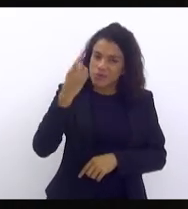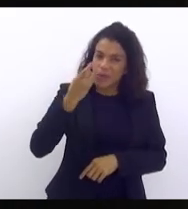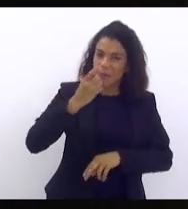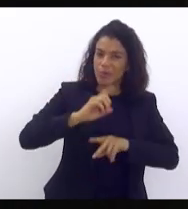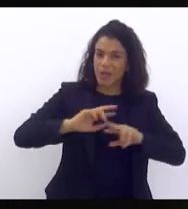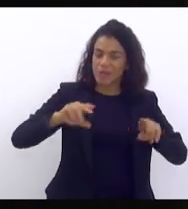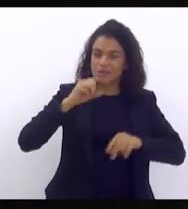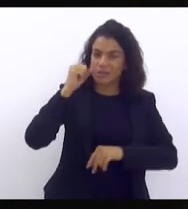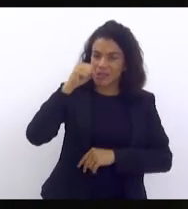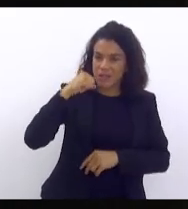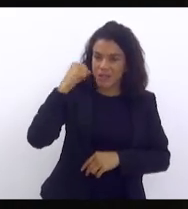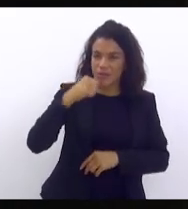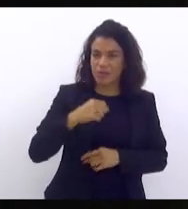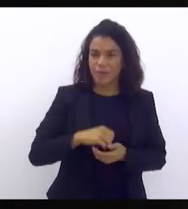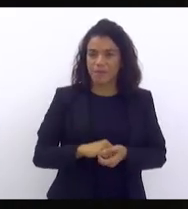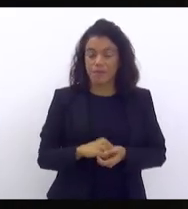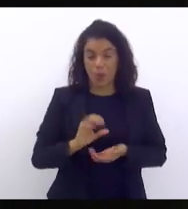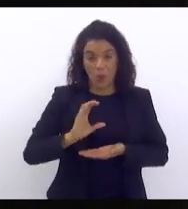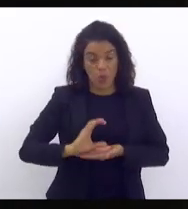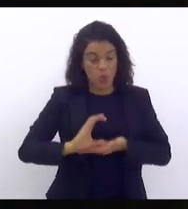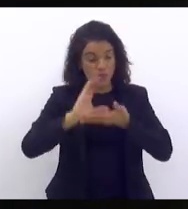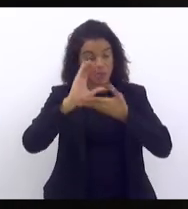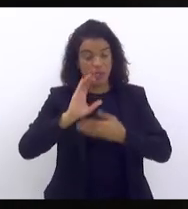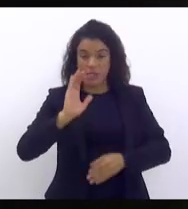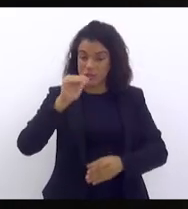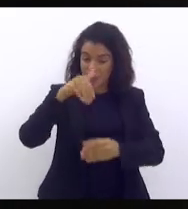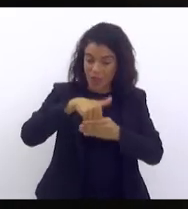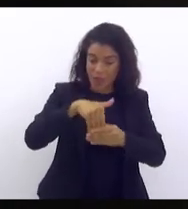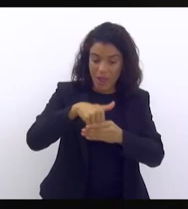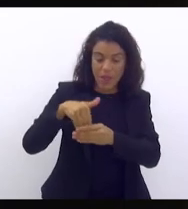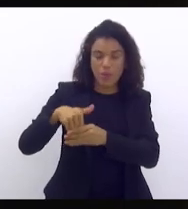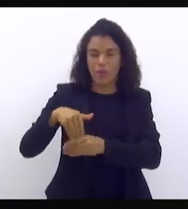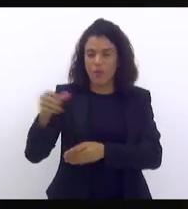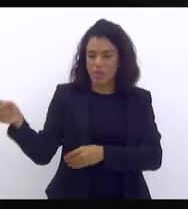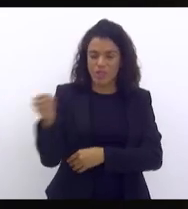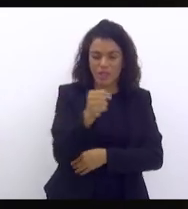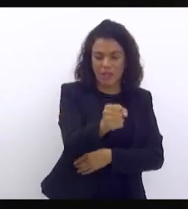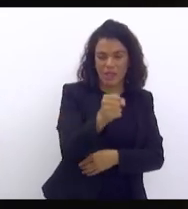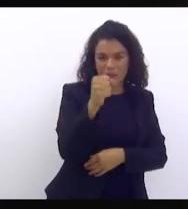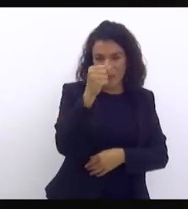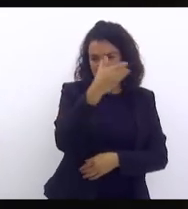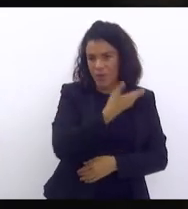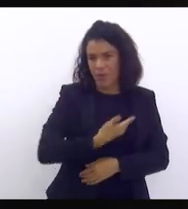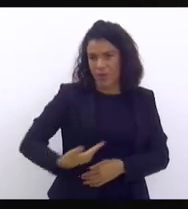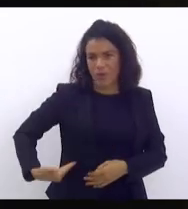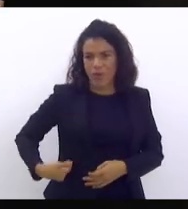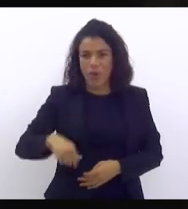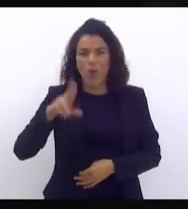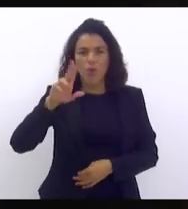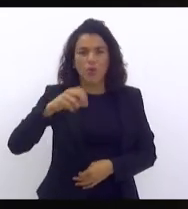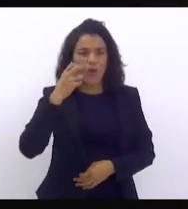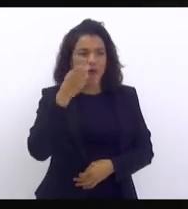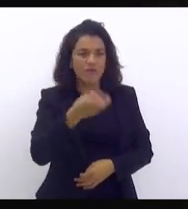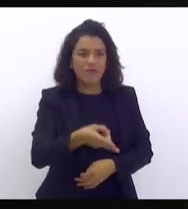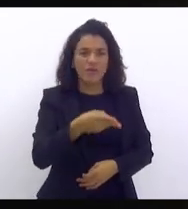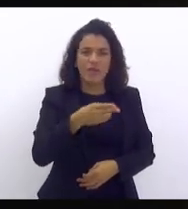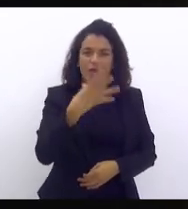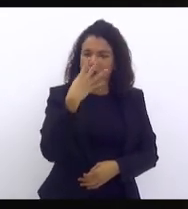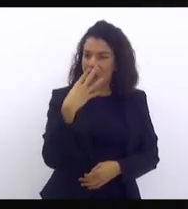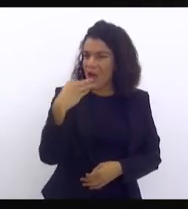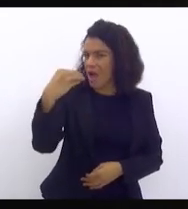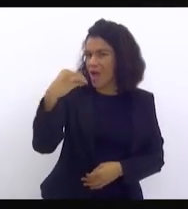são eleitos e colocados pelo governador. Eu nunca vi raposa tomar conta de galinheiro, gente.